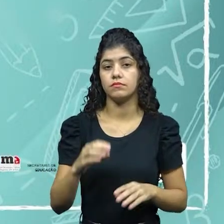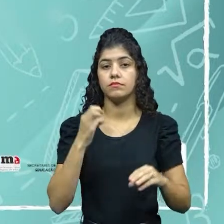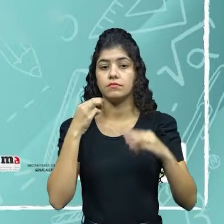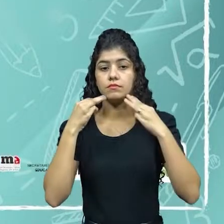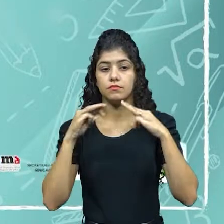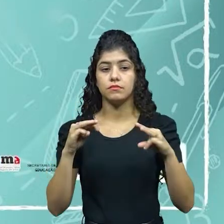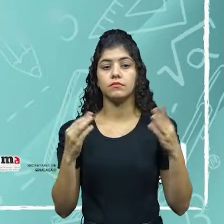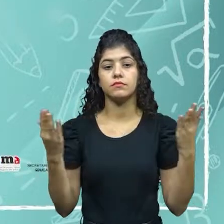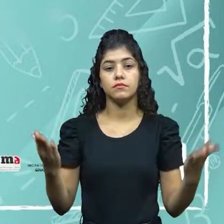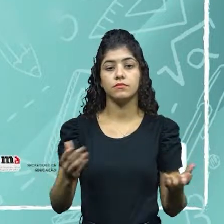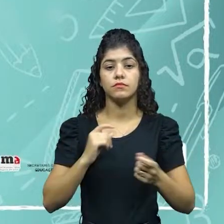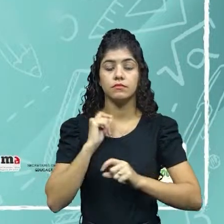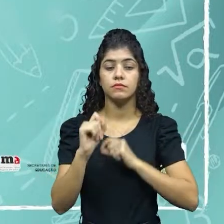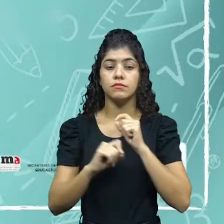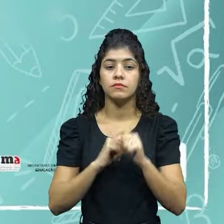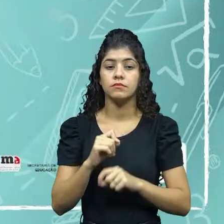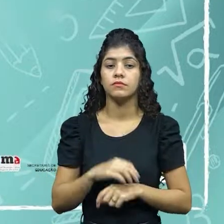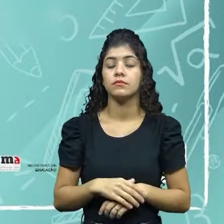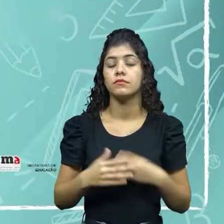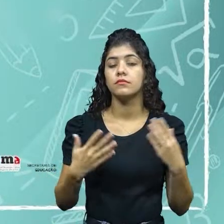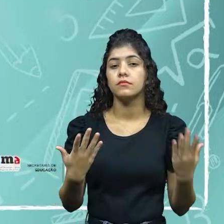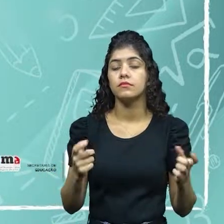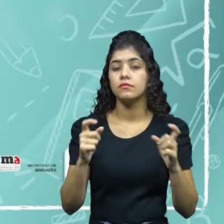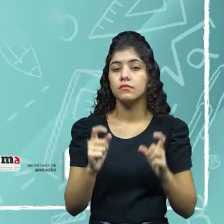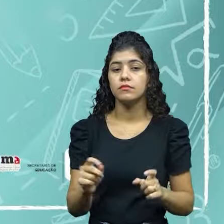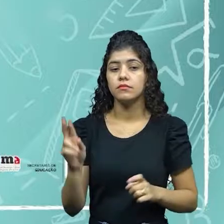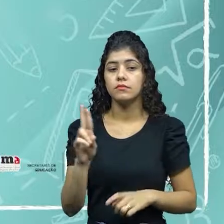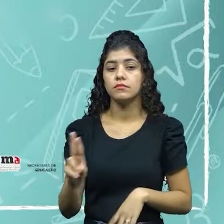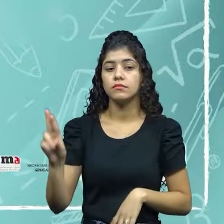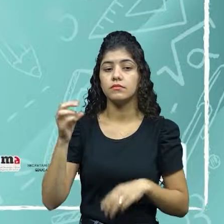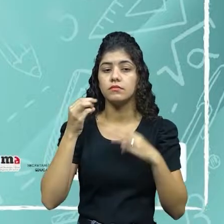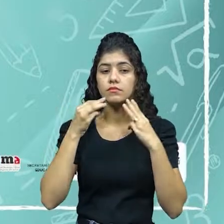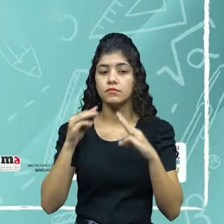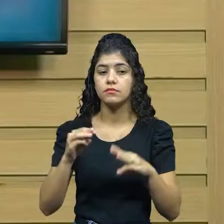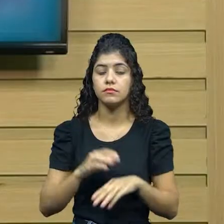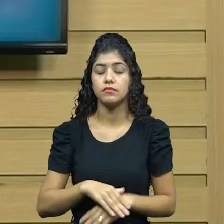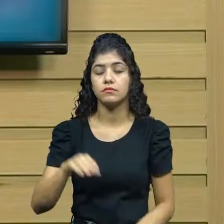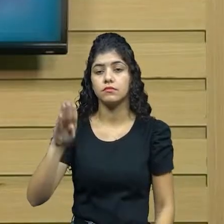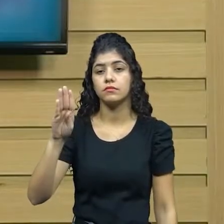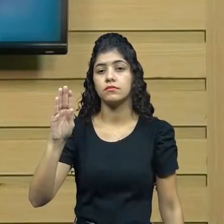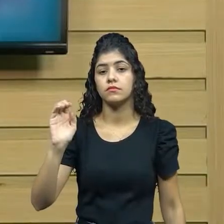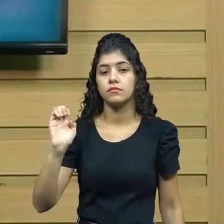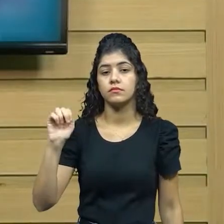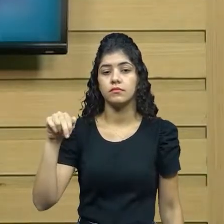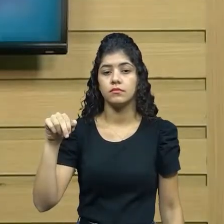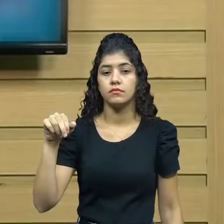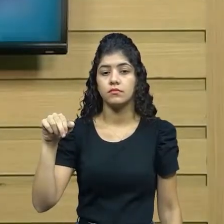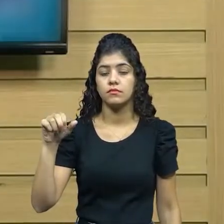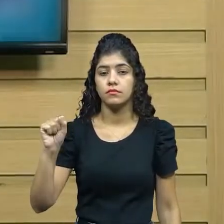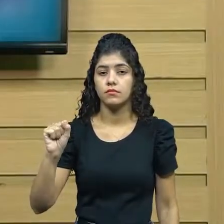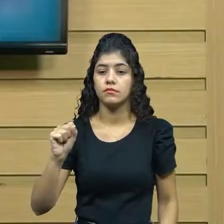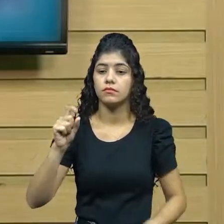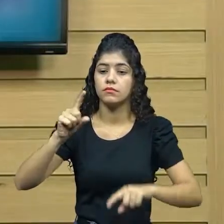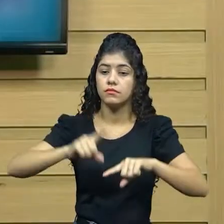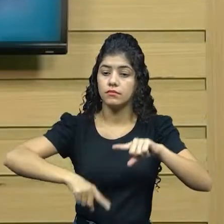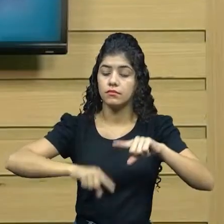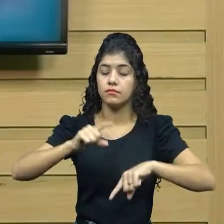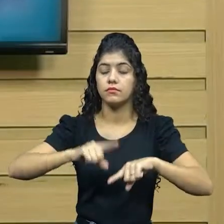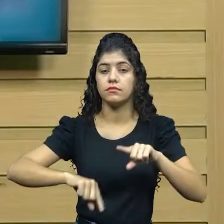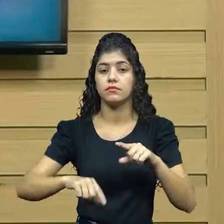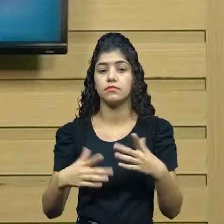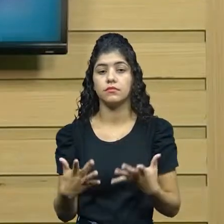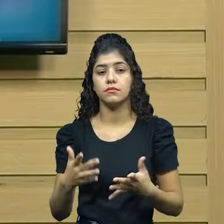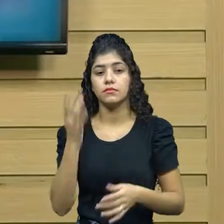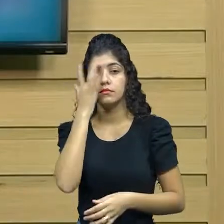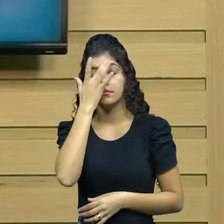lá. Agora, onde se aplica o marketing? Primeiro, se aplica aos bens. O que são os bens? São os materiais.